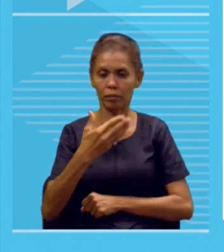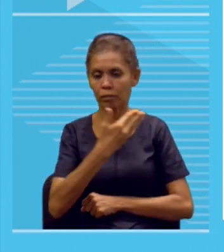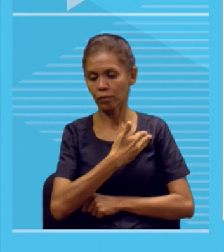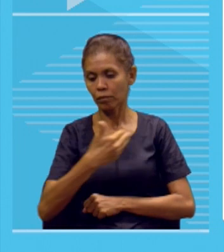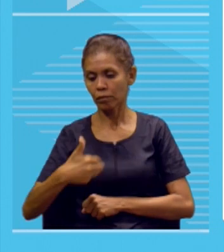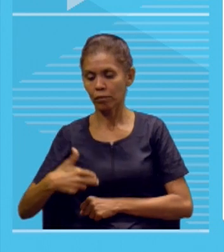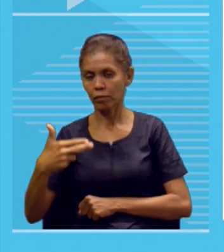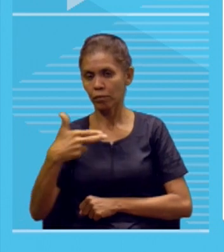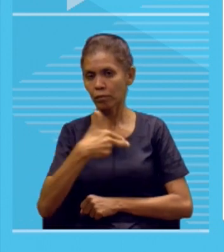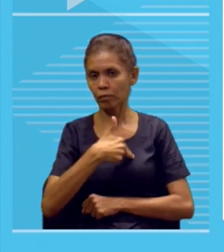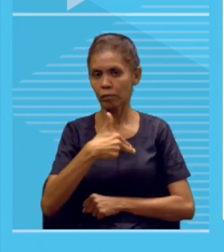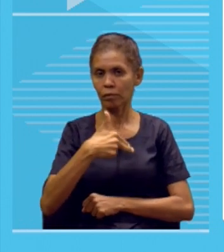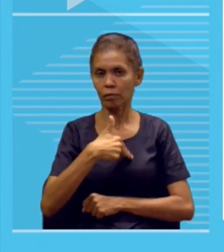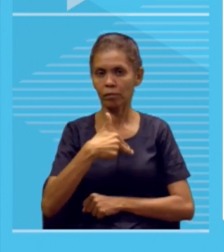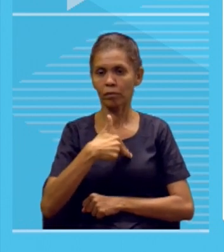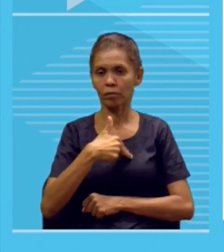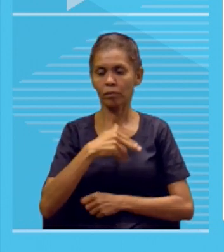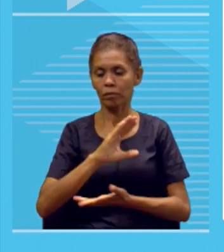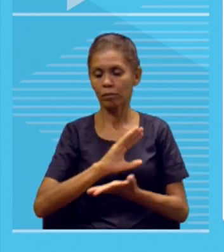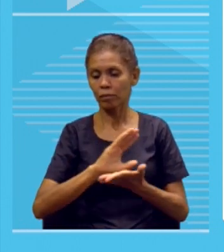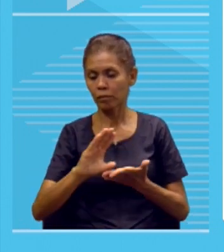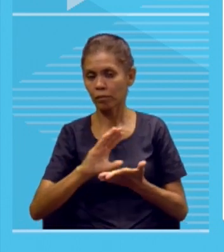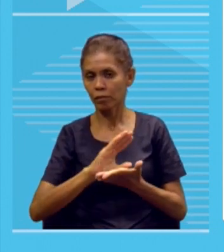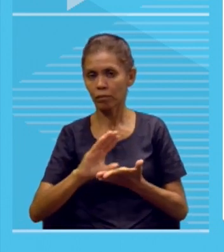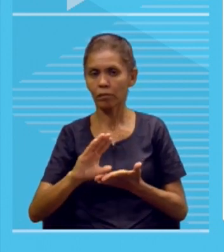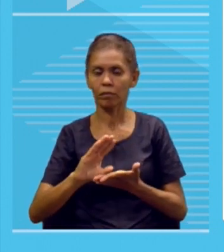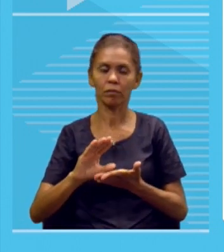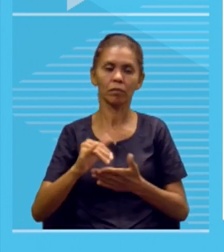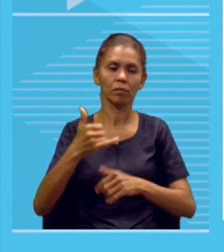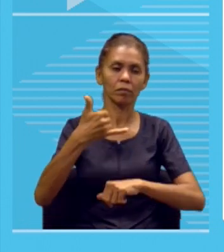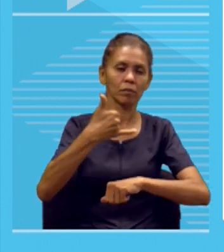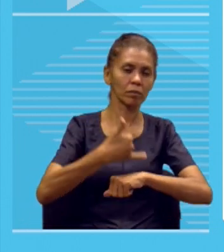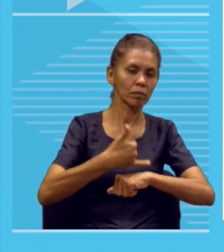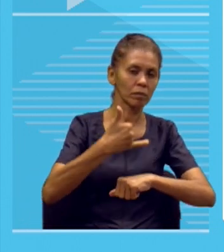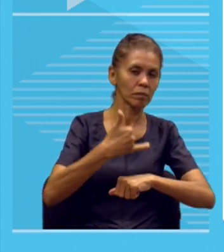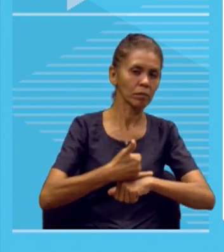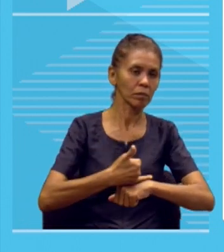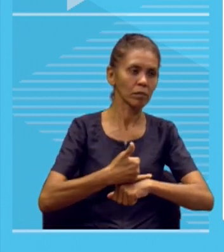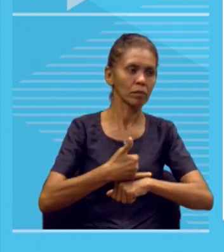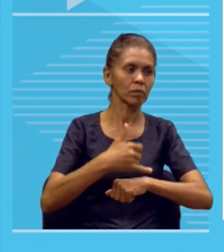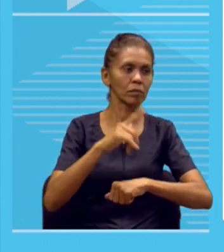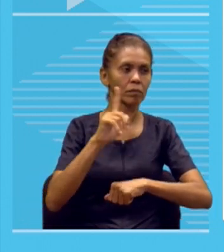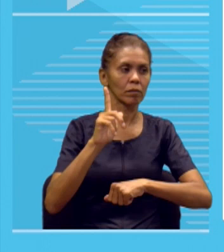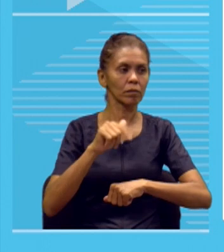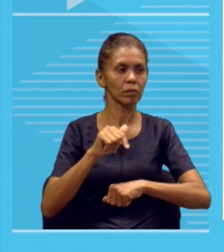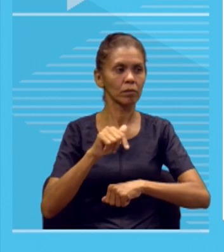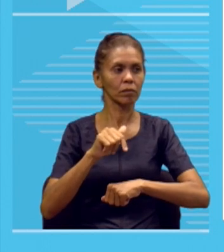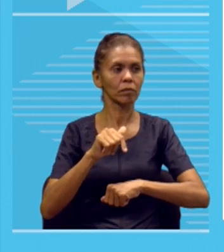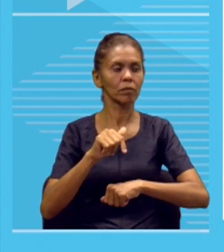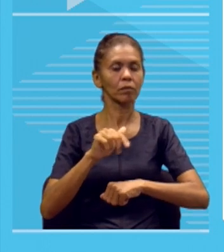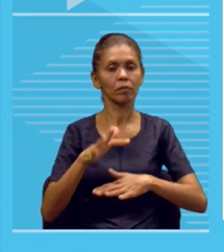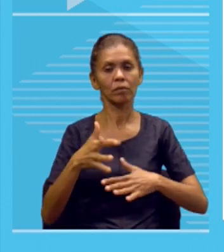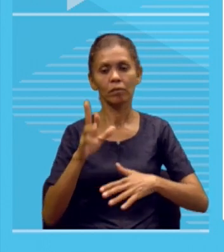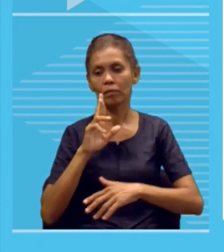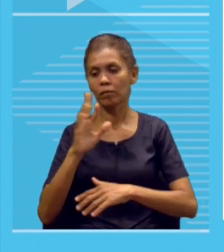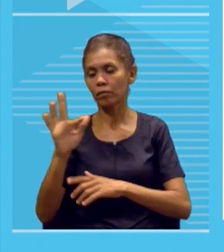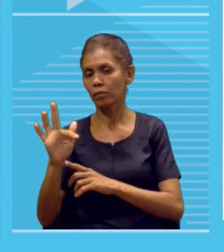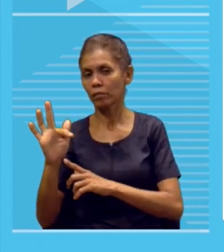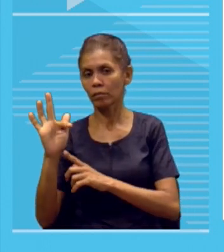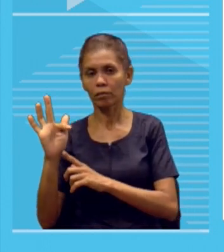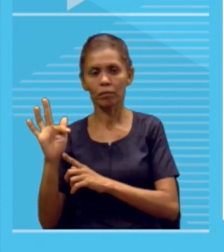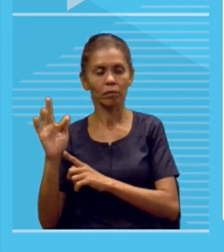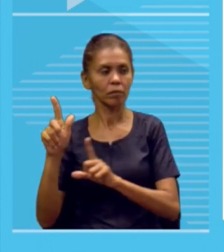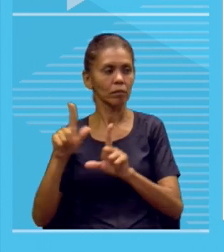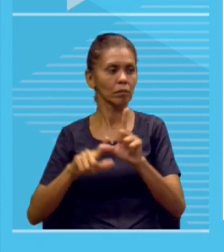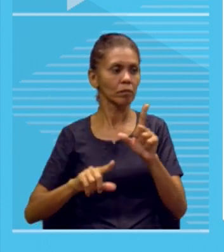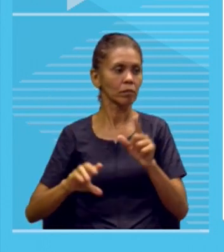indústria pesada, do ferro, do maquinário, né? Então, com certeza que falso. Letra D.